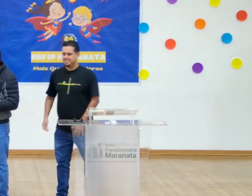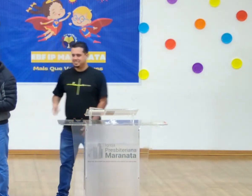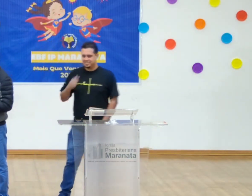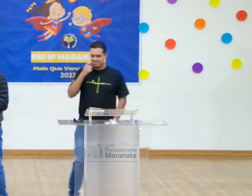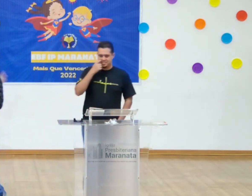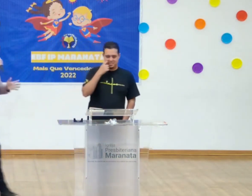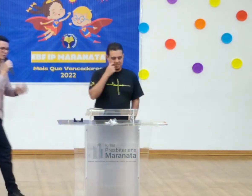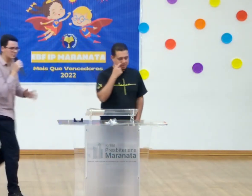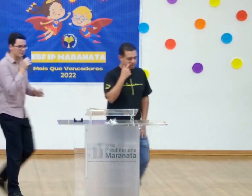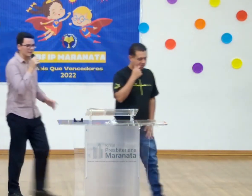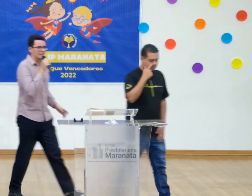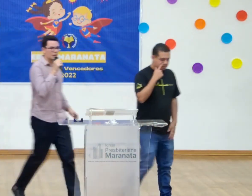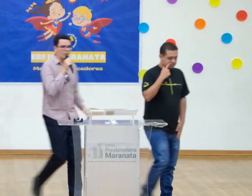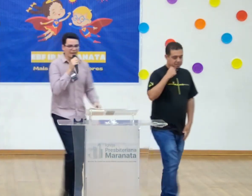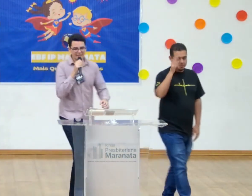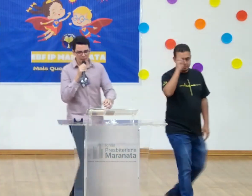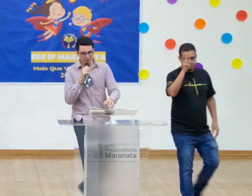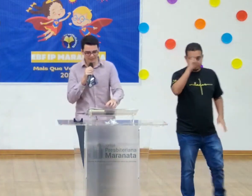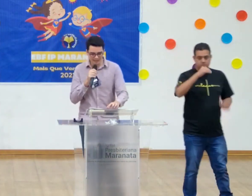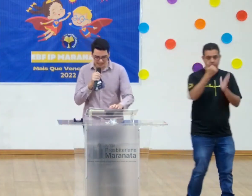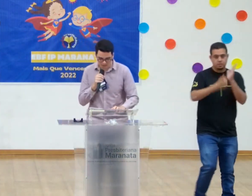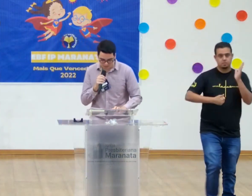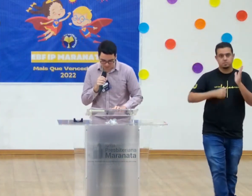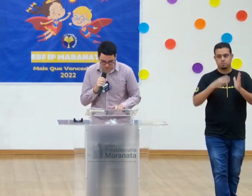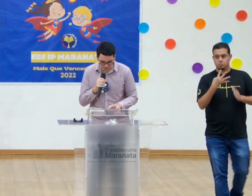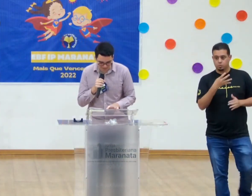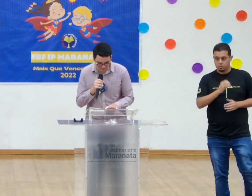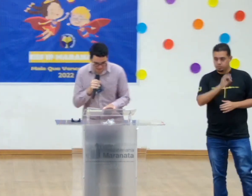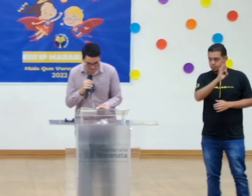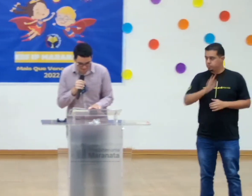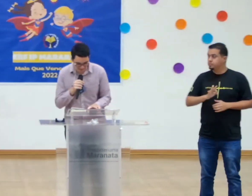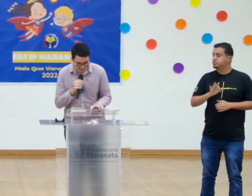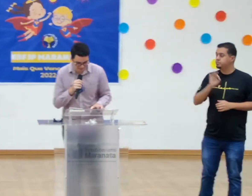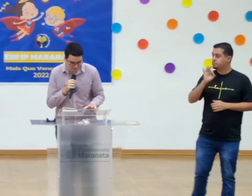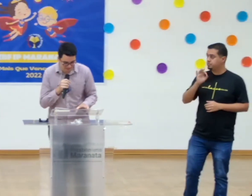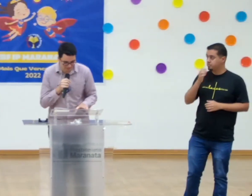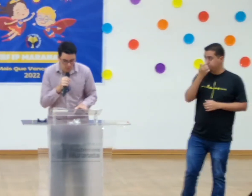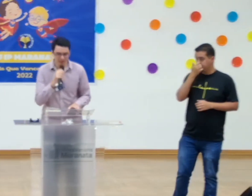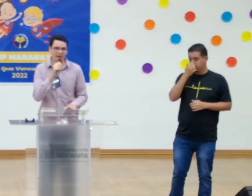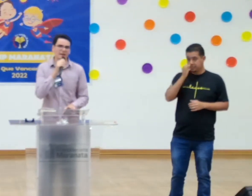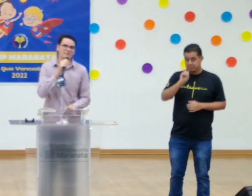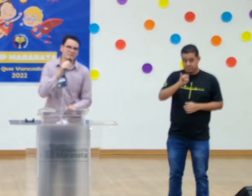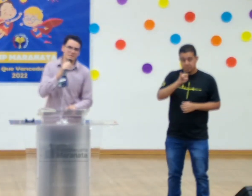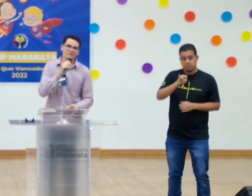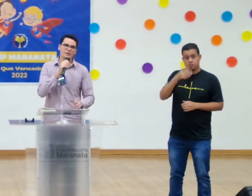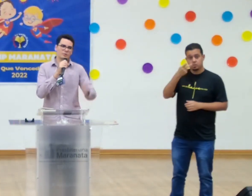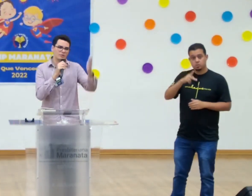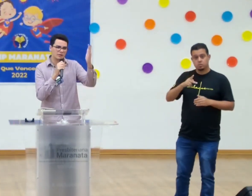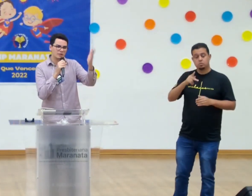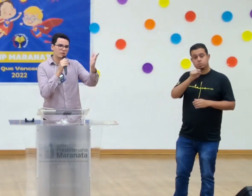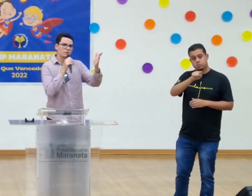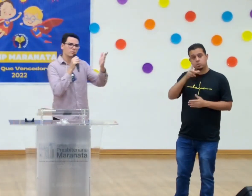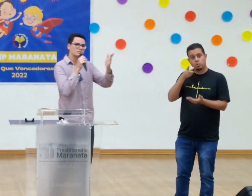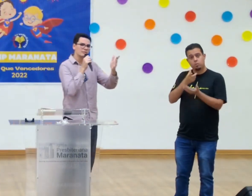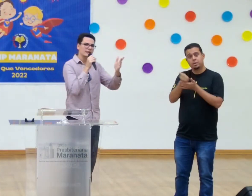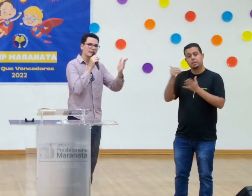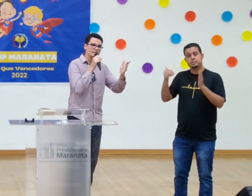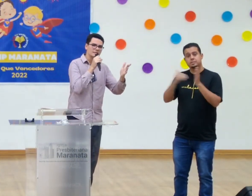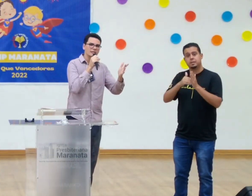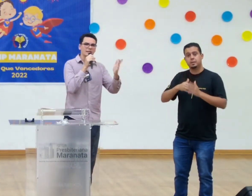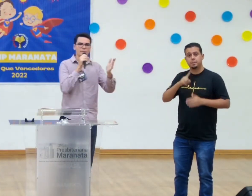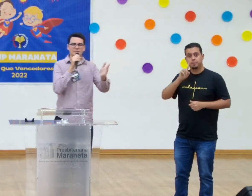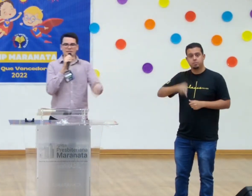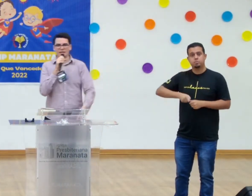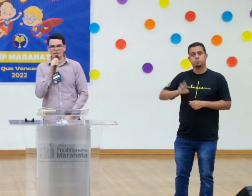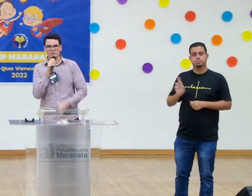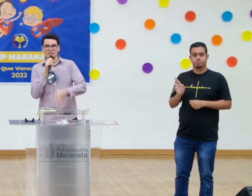Lembrando do nosso desconto, 40% em valores até R$1.000. Então, o Conselho da Igreja que está